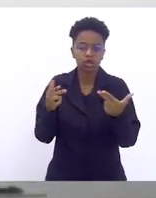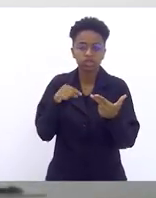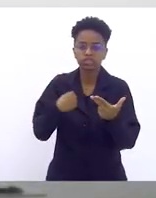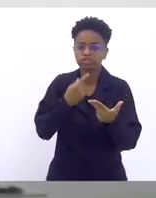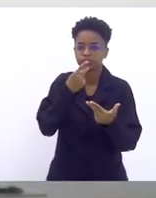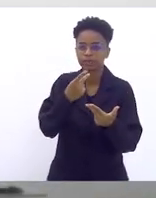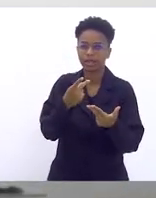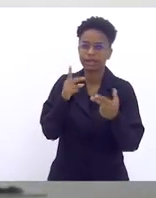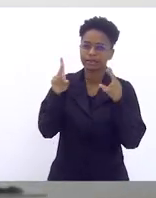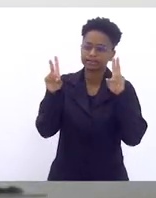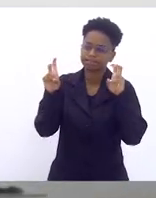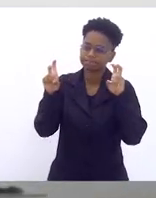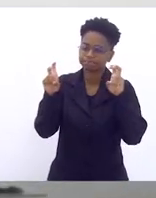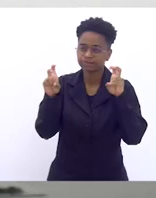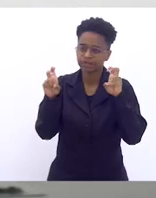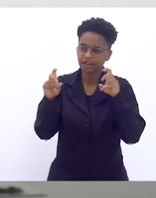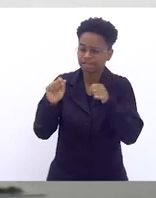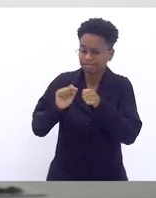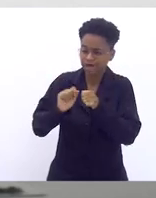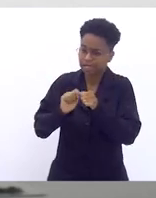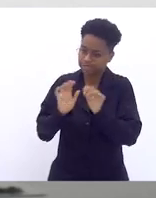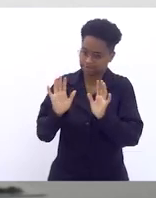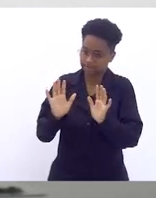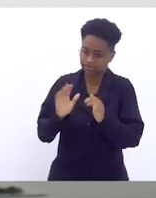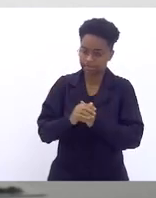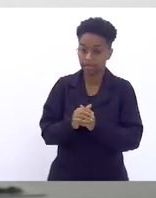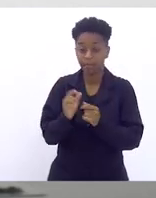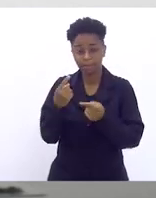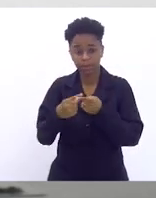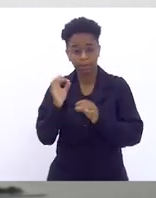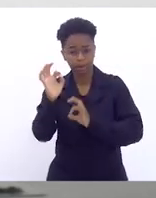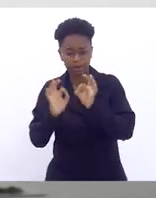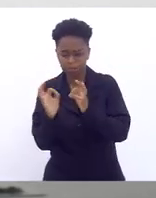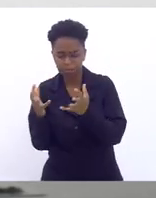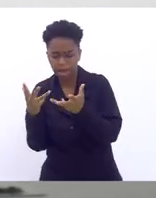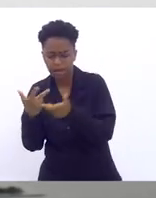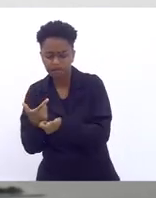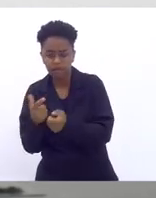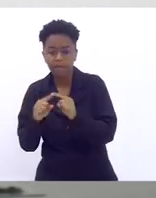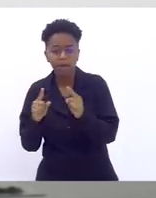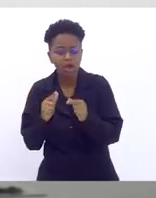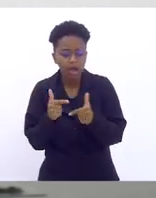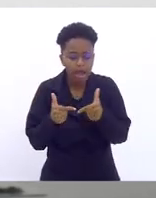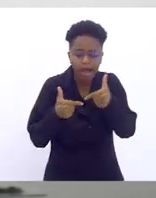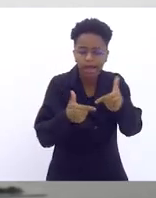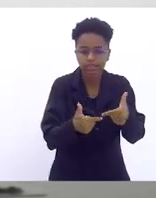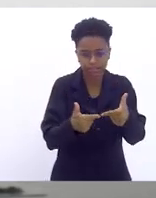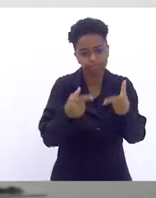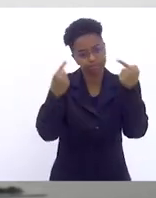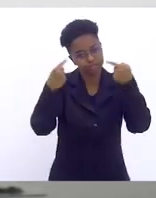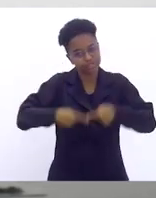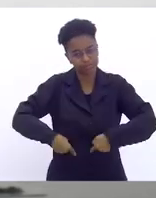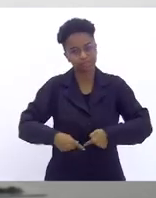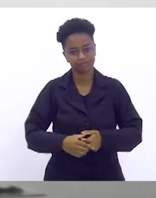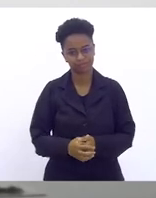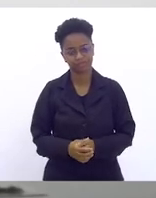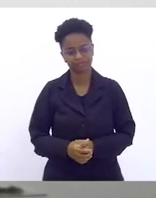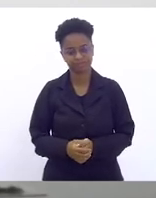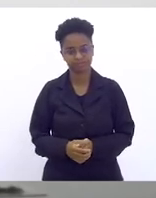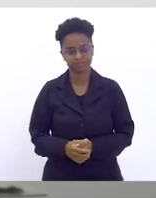entre aspas o fazimento o planejamento é incrível agora a realização dele é o grande desafio